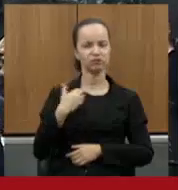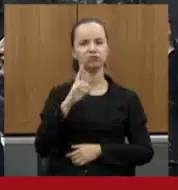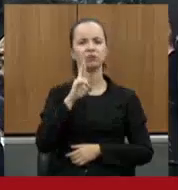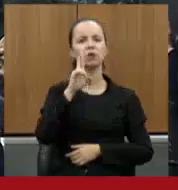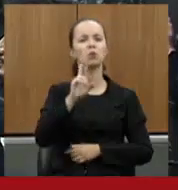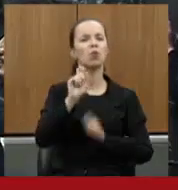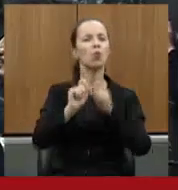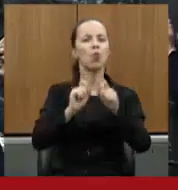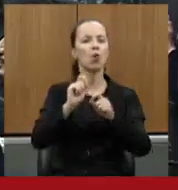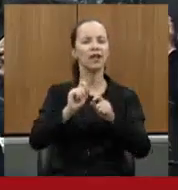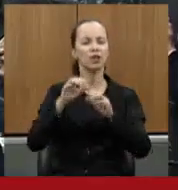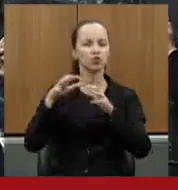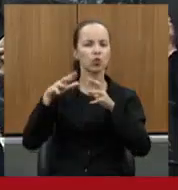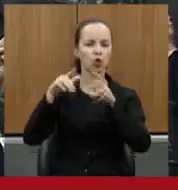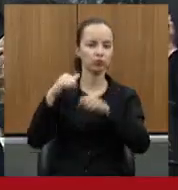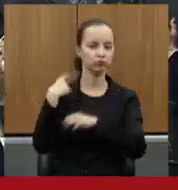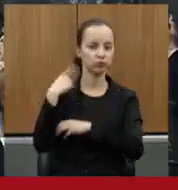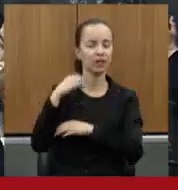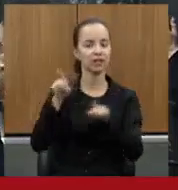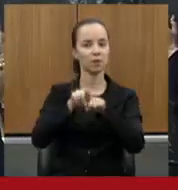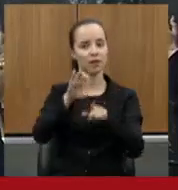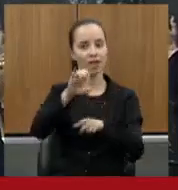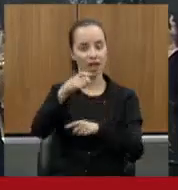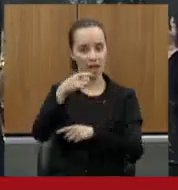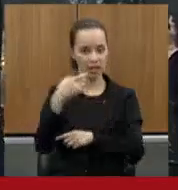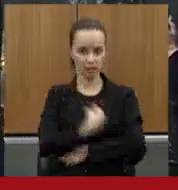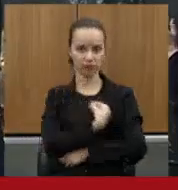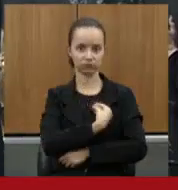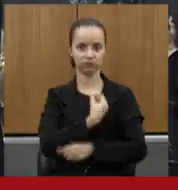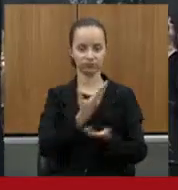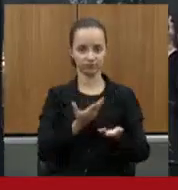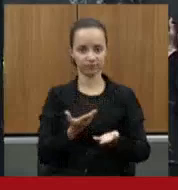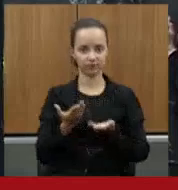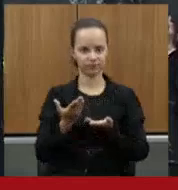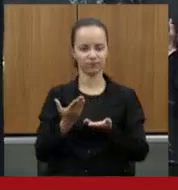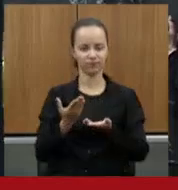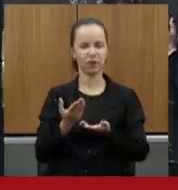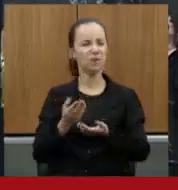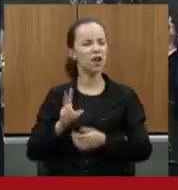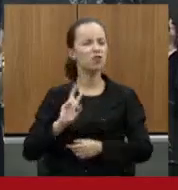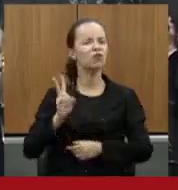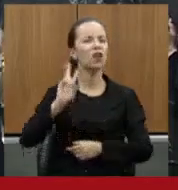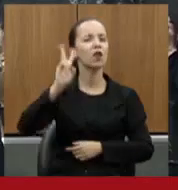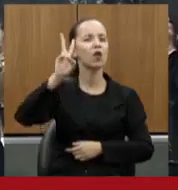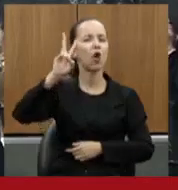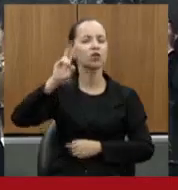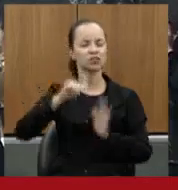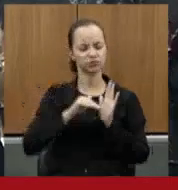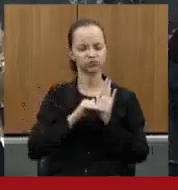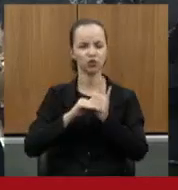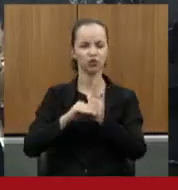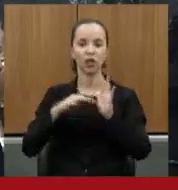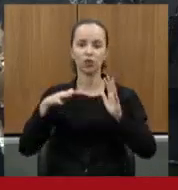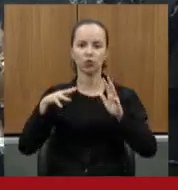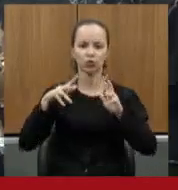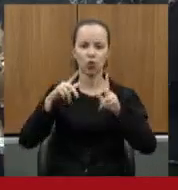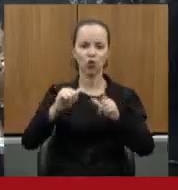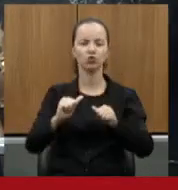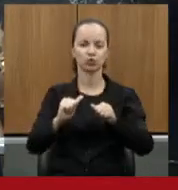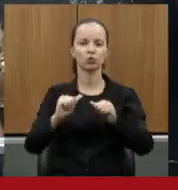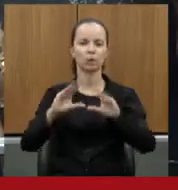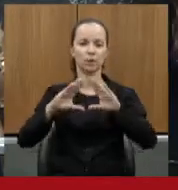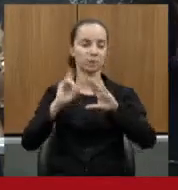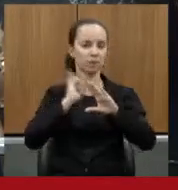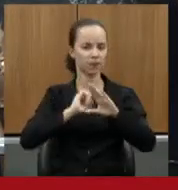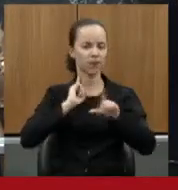representando os demais parlamentares e ex-parlamentares presentes, pela valorosa contribuição de todos ao Parlamento Mineiro